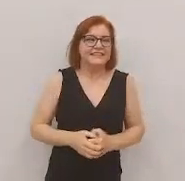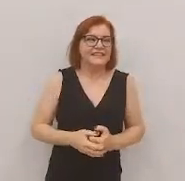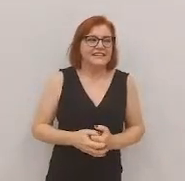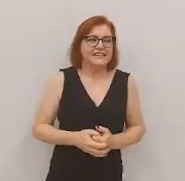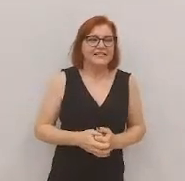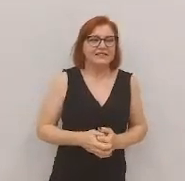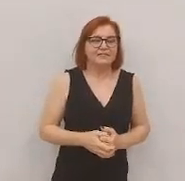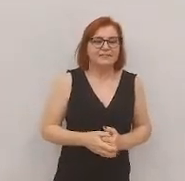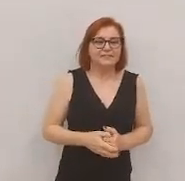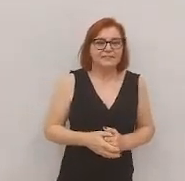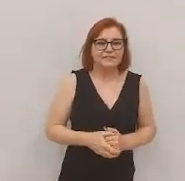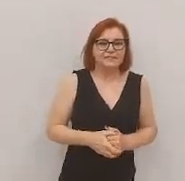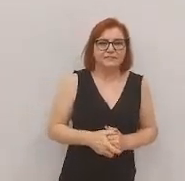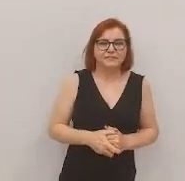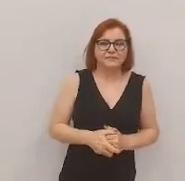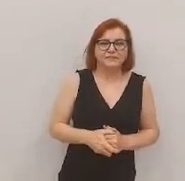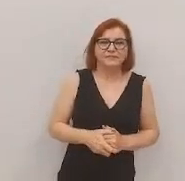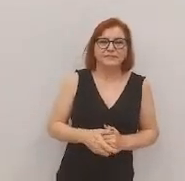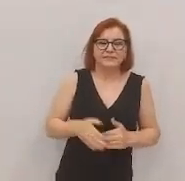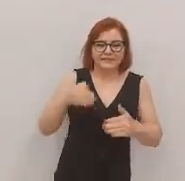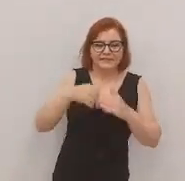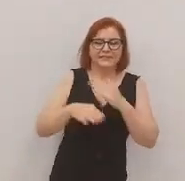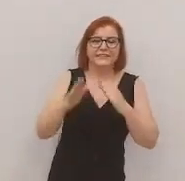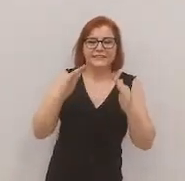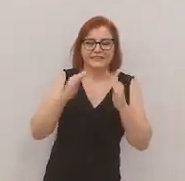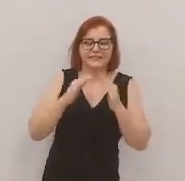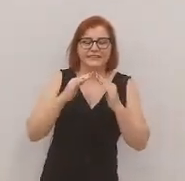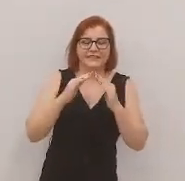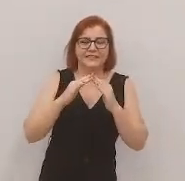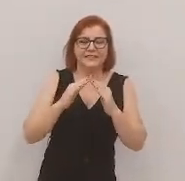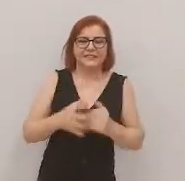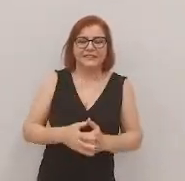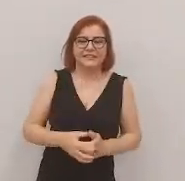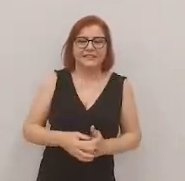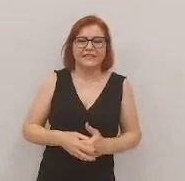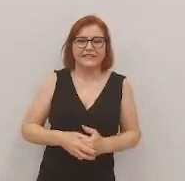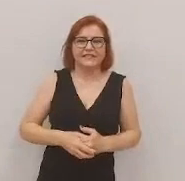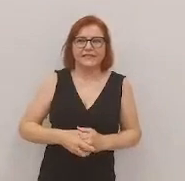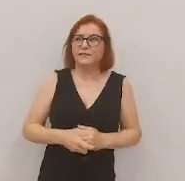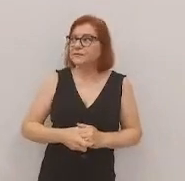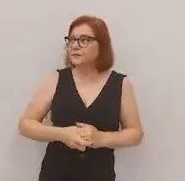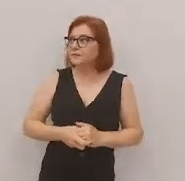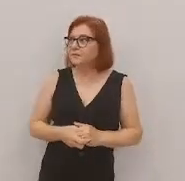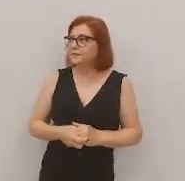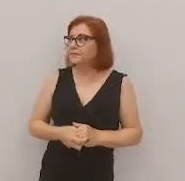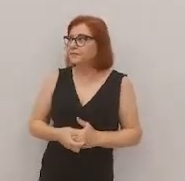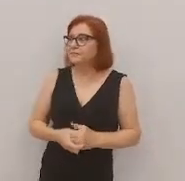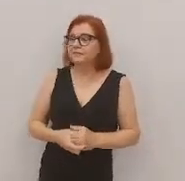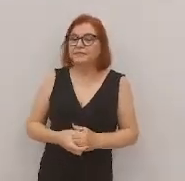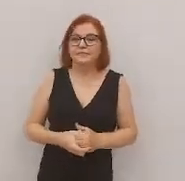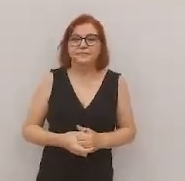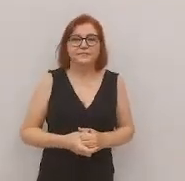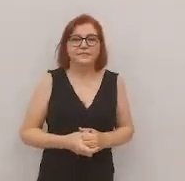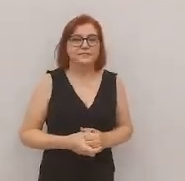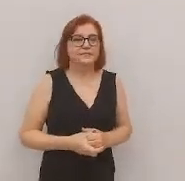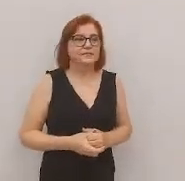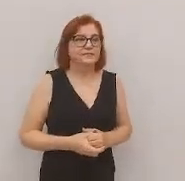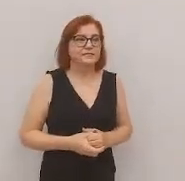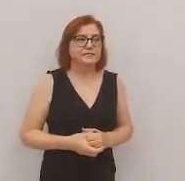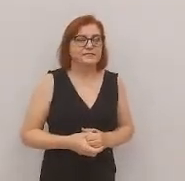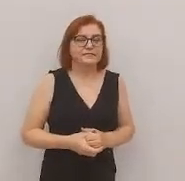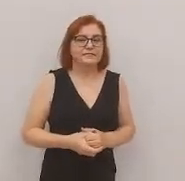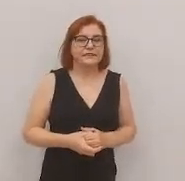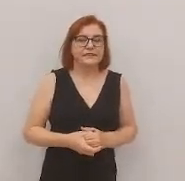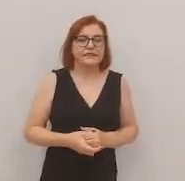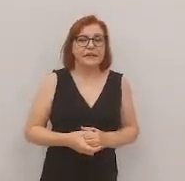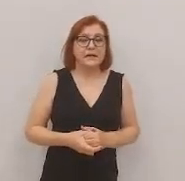com respeito ao evangelho, a palavra, né? Nossa, mas eu me lembro, eu era criança, mas